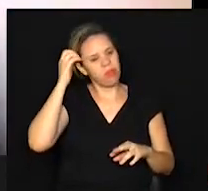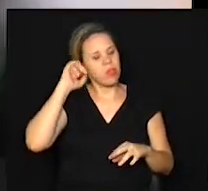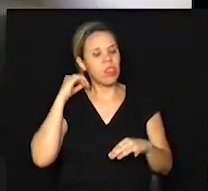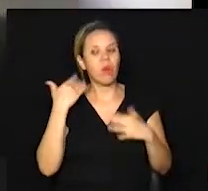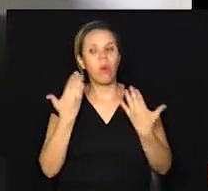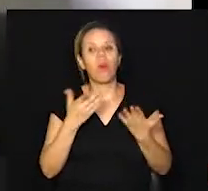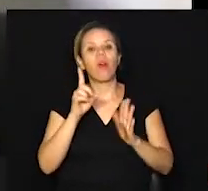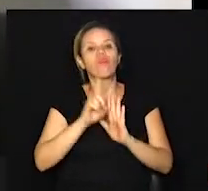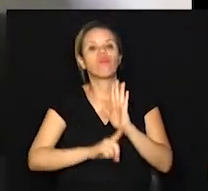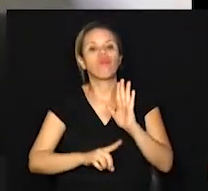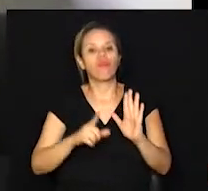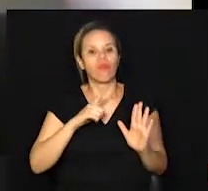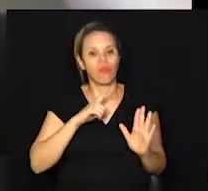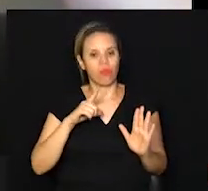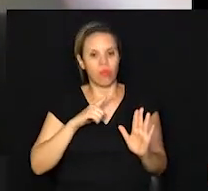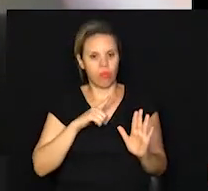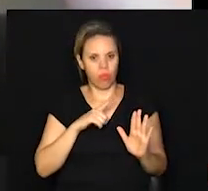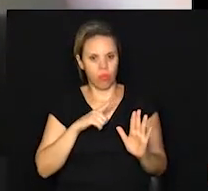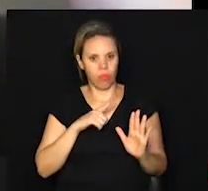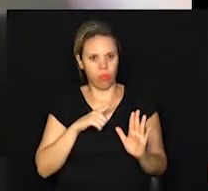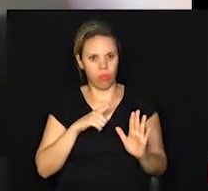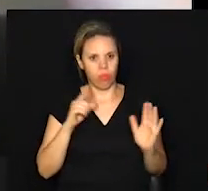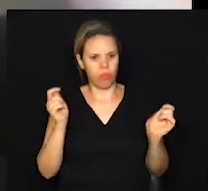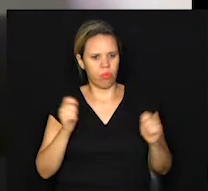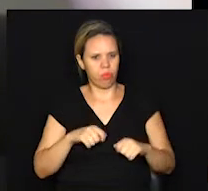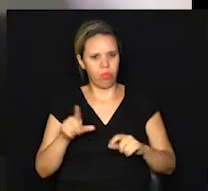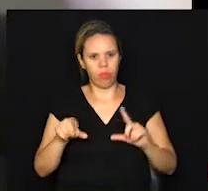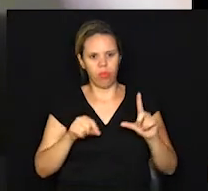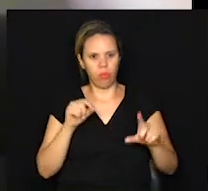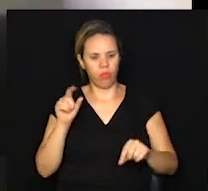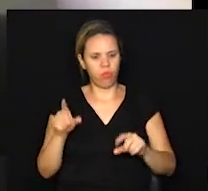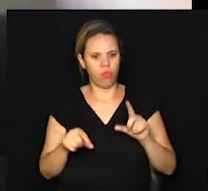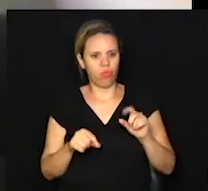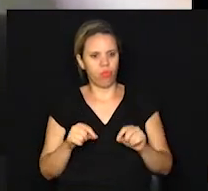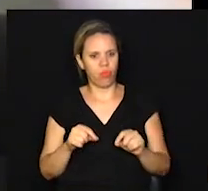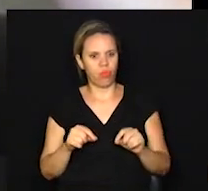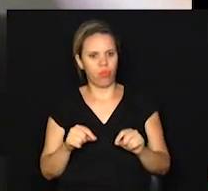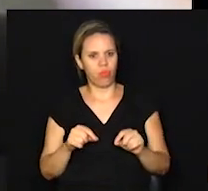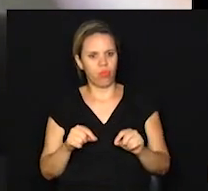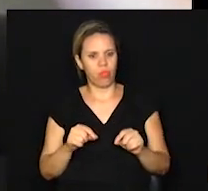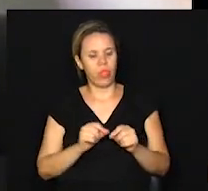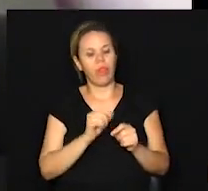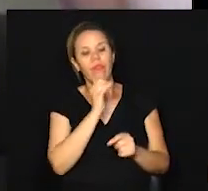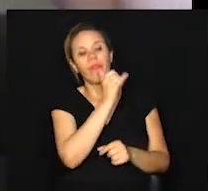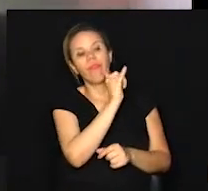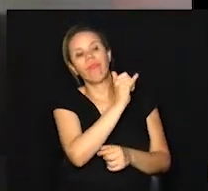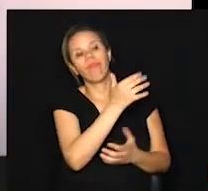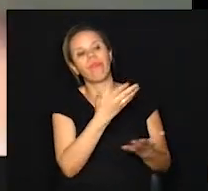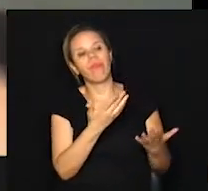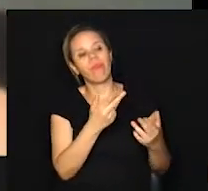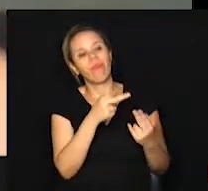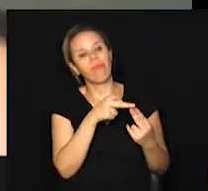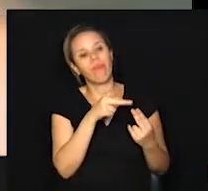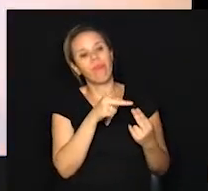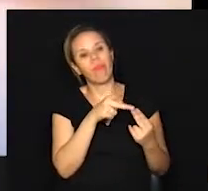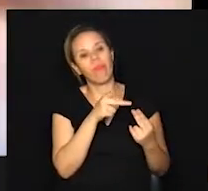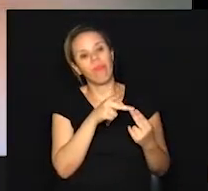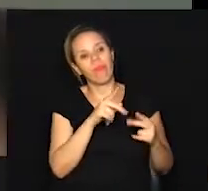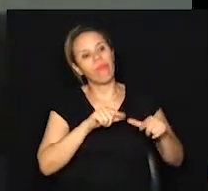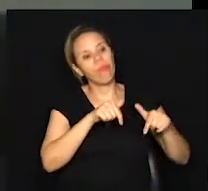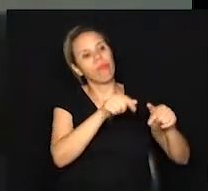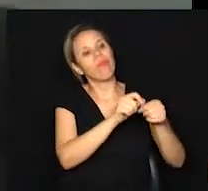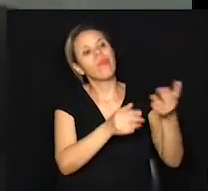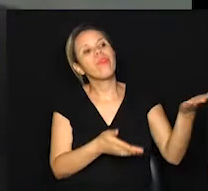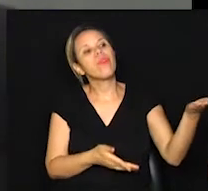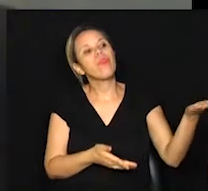tinha. Do rol de possibilidades, ela escolheu por provocar a universidade no sentido de tomar alguma